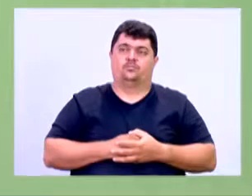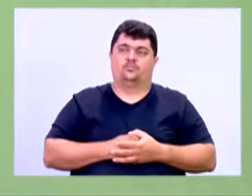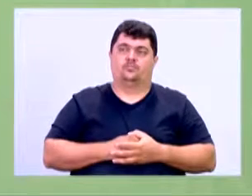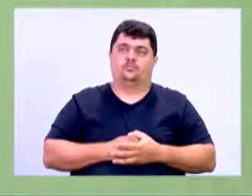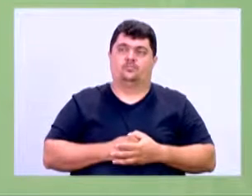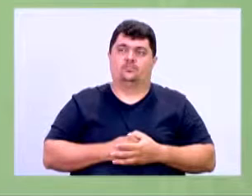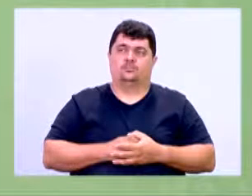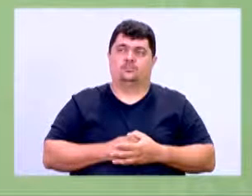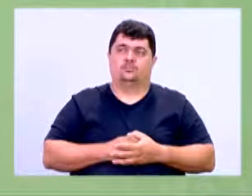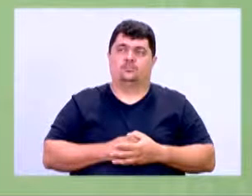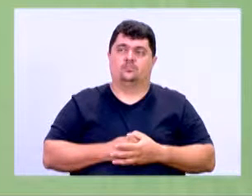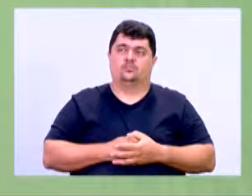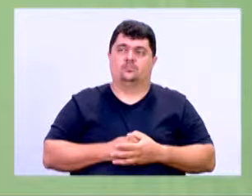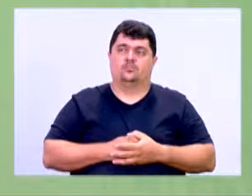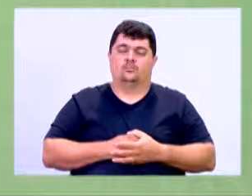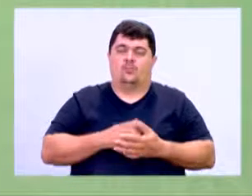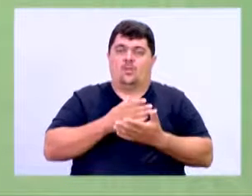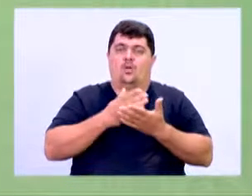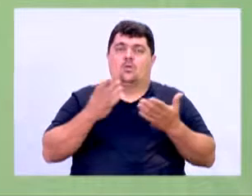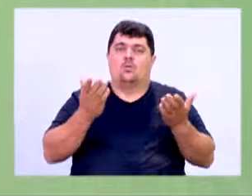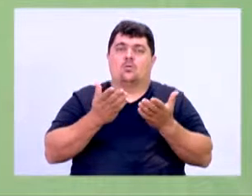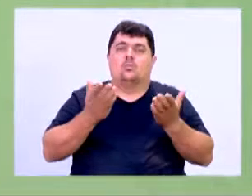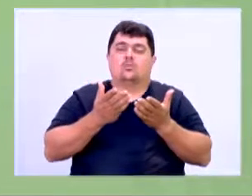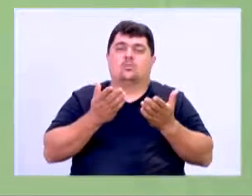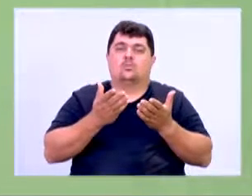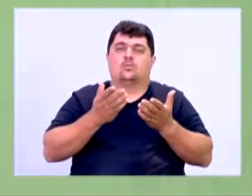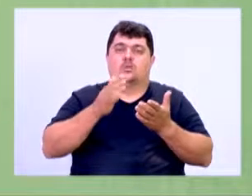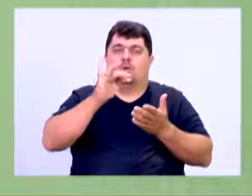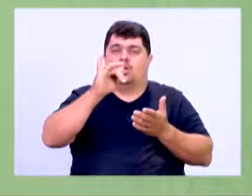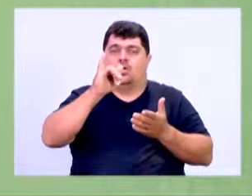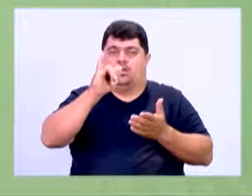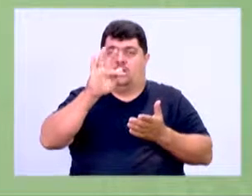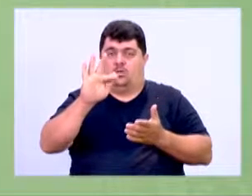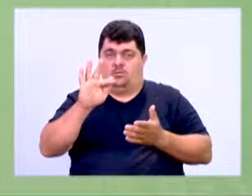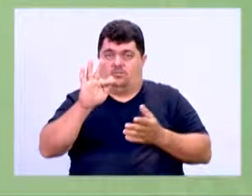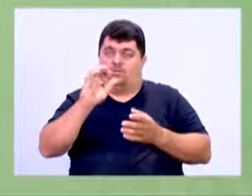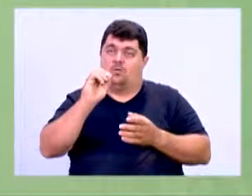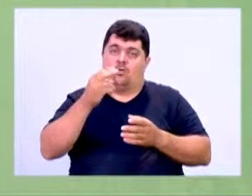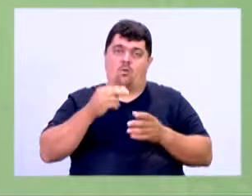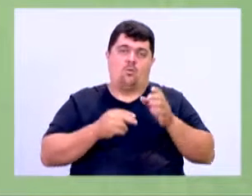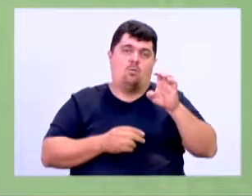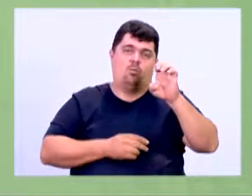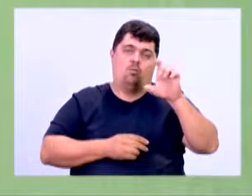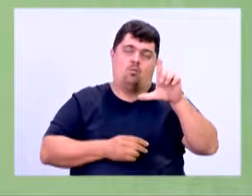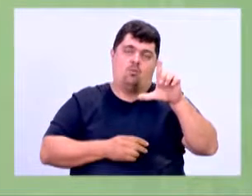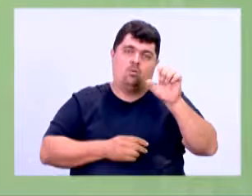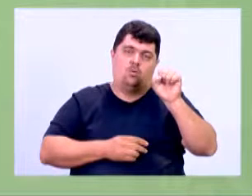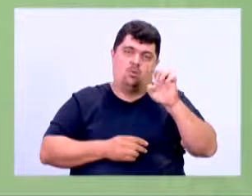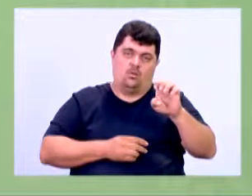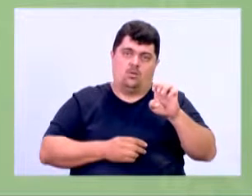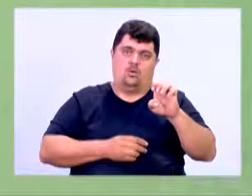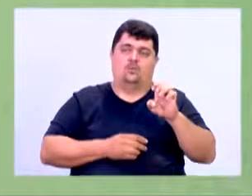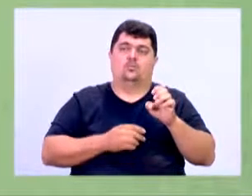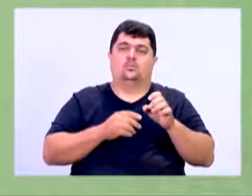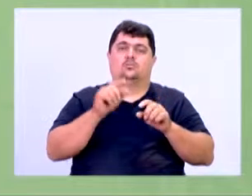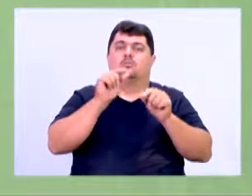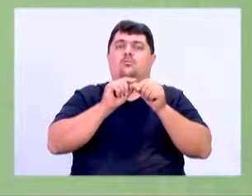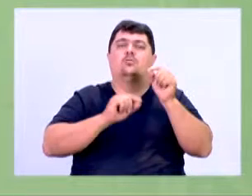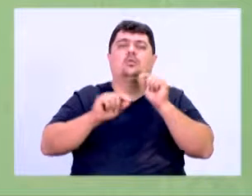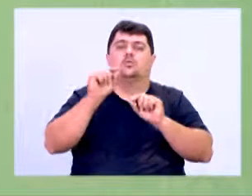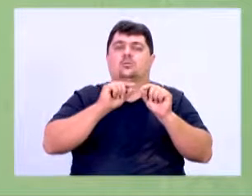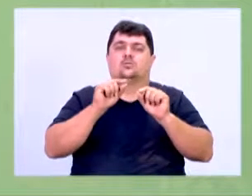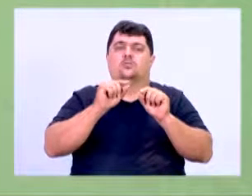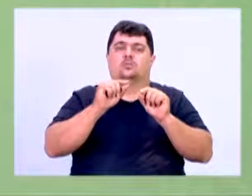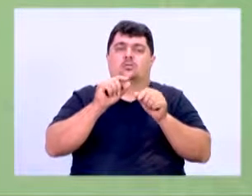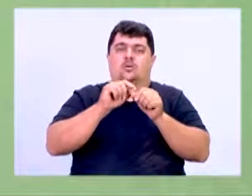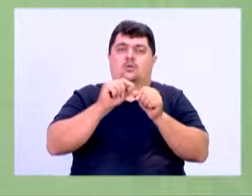chaves. Bom, vamos iniciar aqui com o if ou else, especificamente o if. O que ele faz? Ele executa o